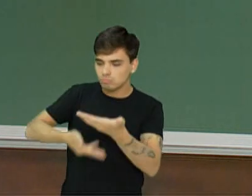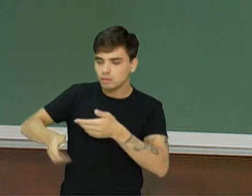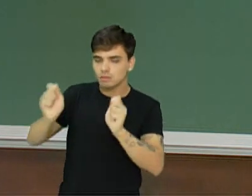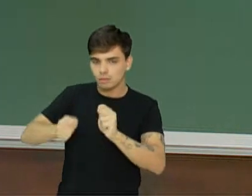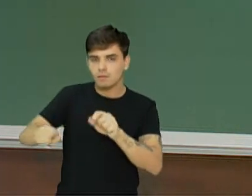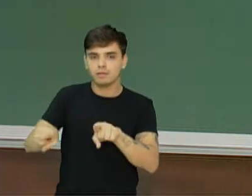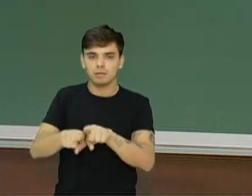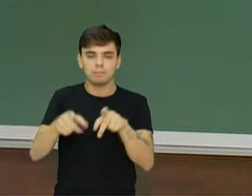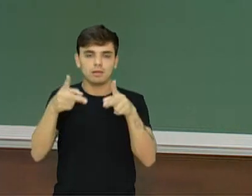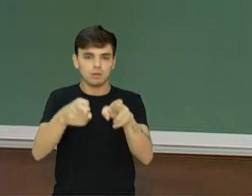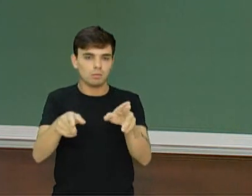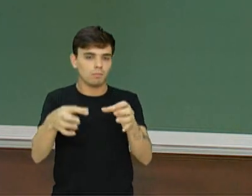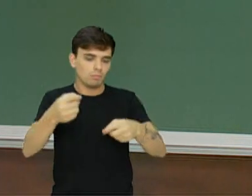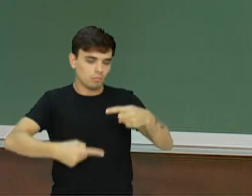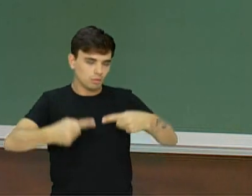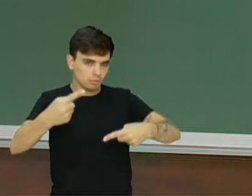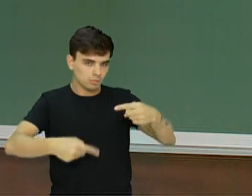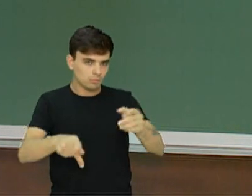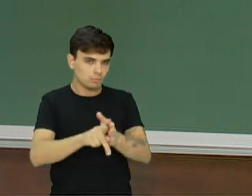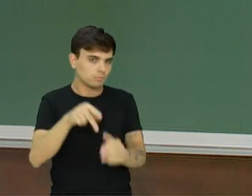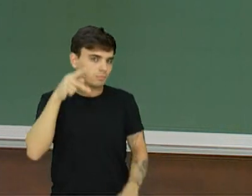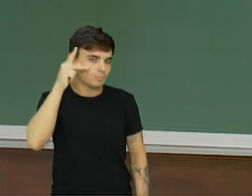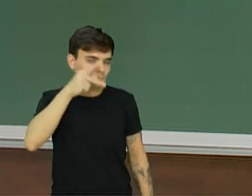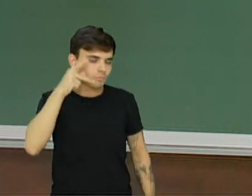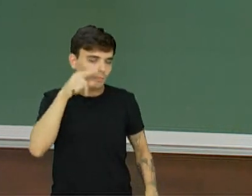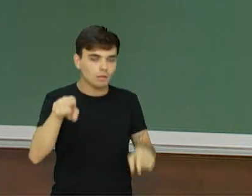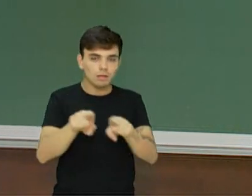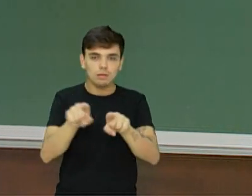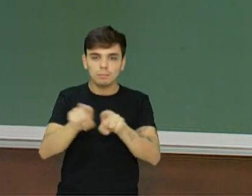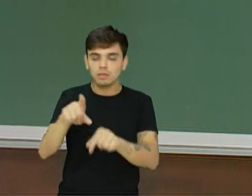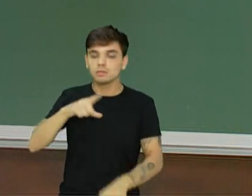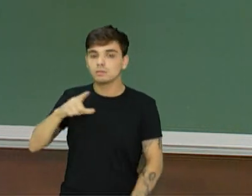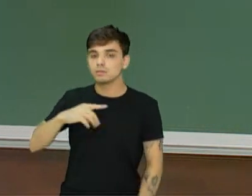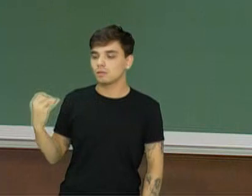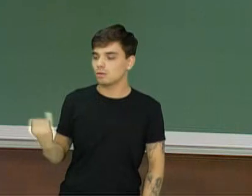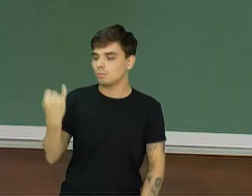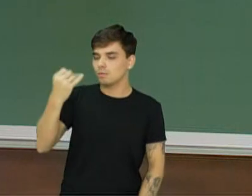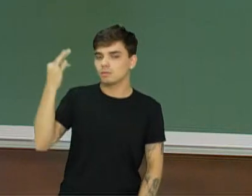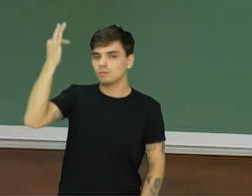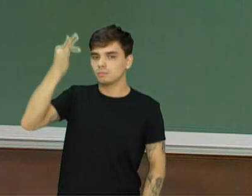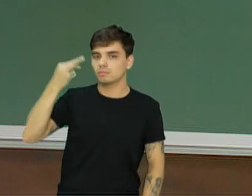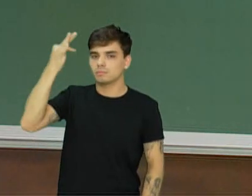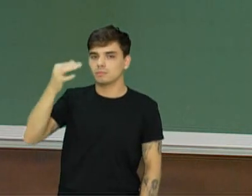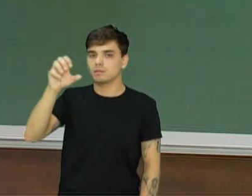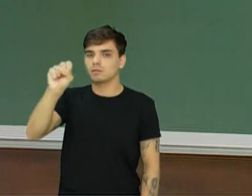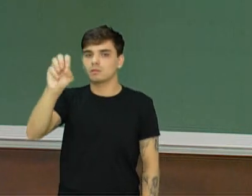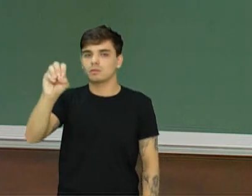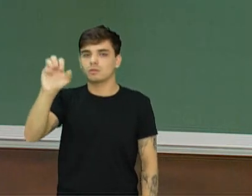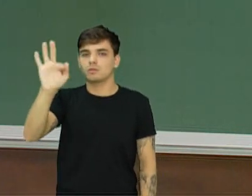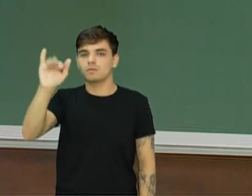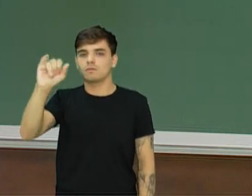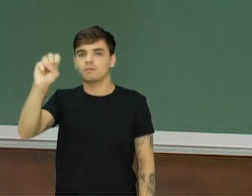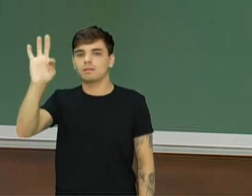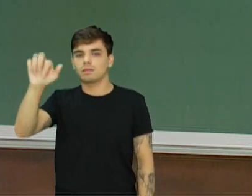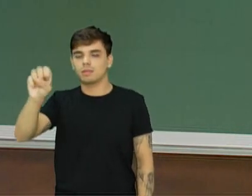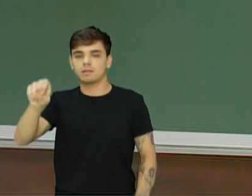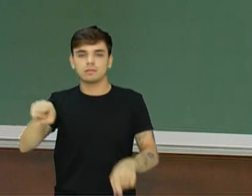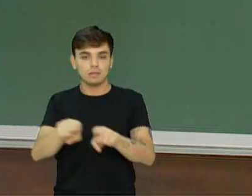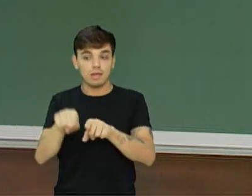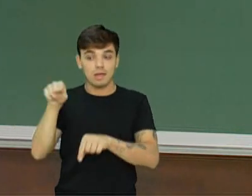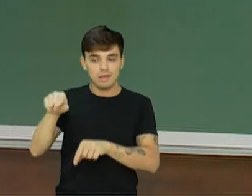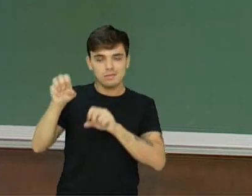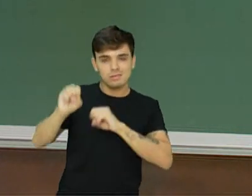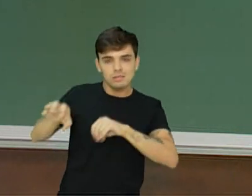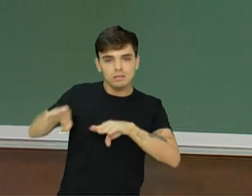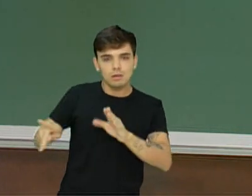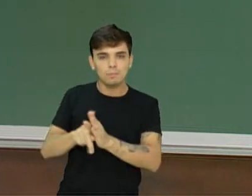da mesma forma das discussões políticas. Daí também a importância dos filósofos sofistas, lembrem disso, aqueles que